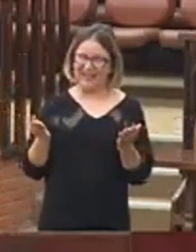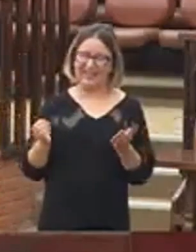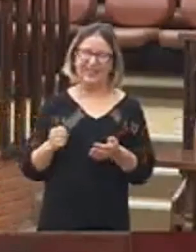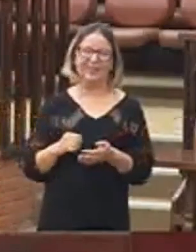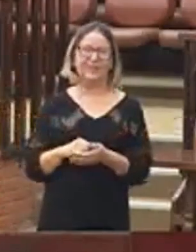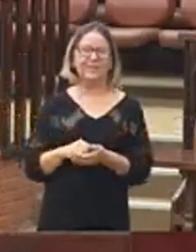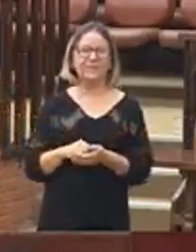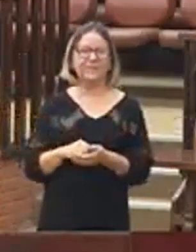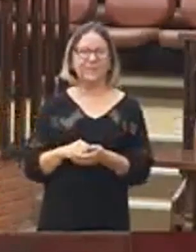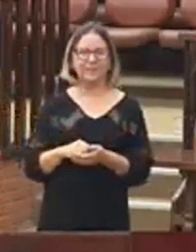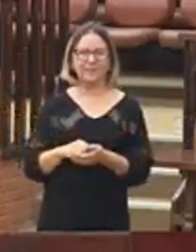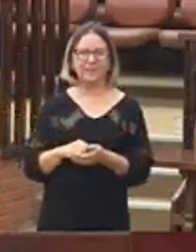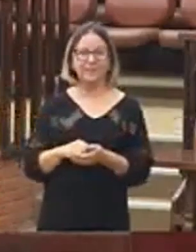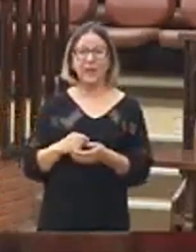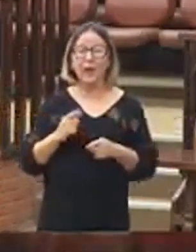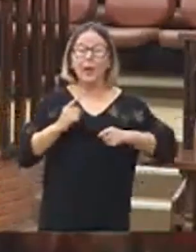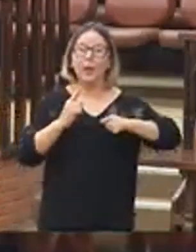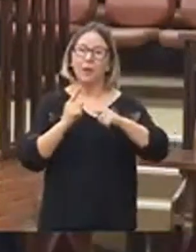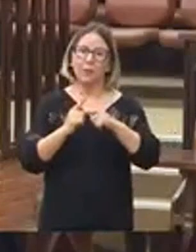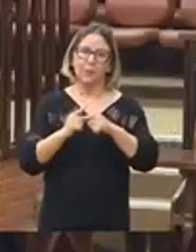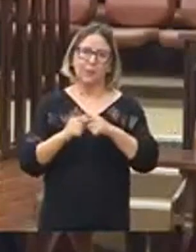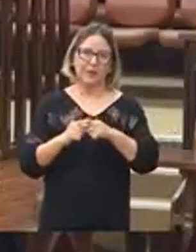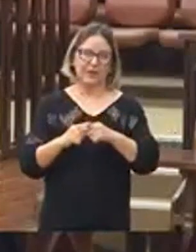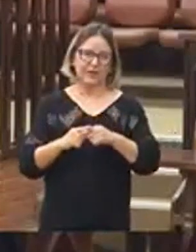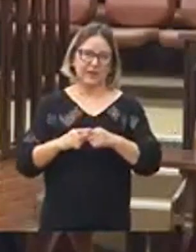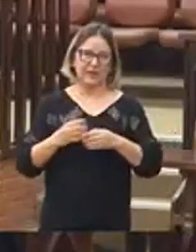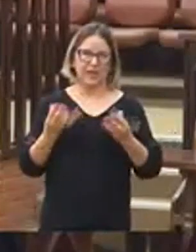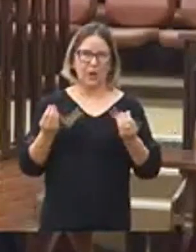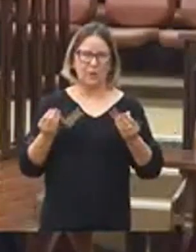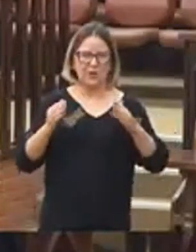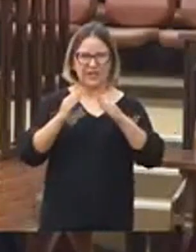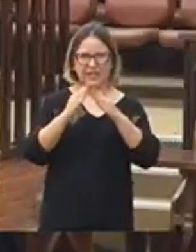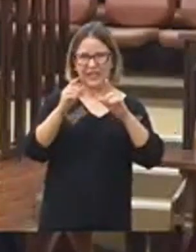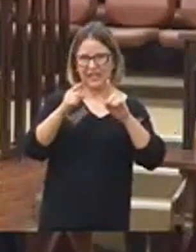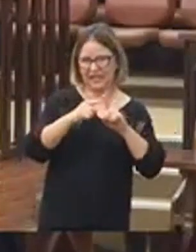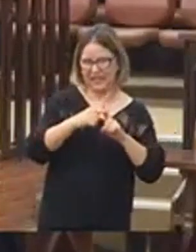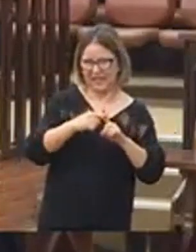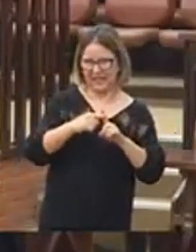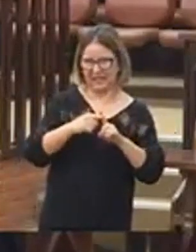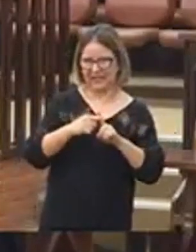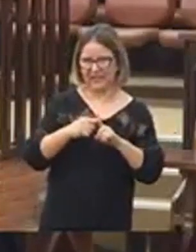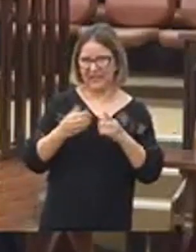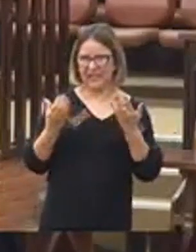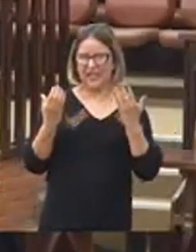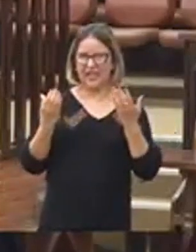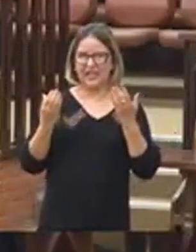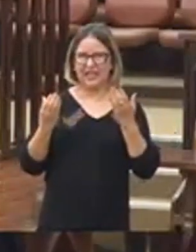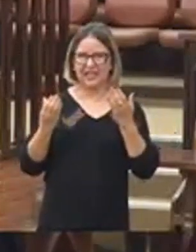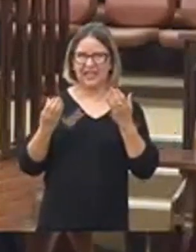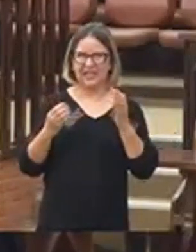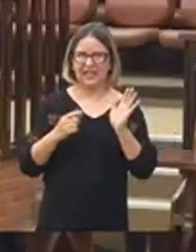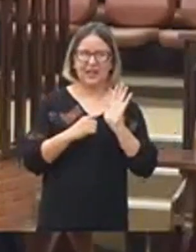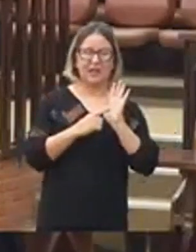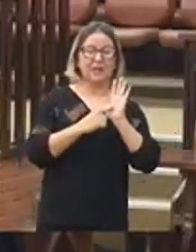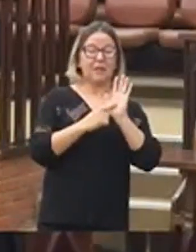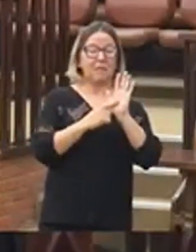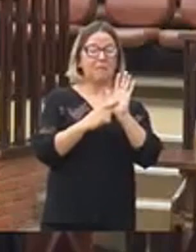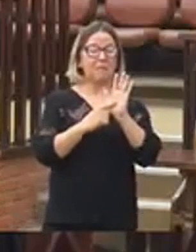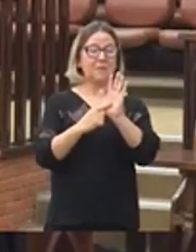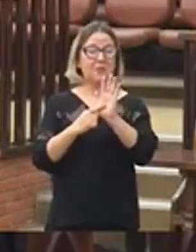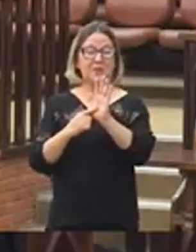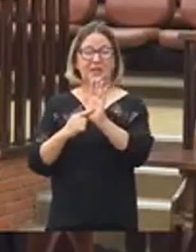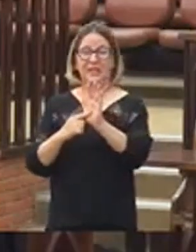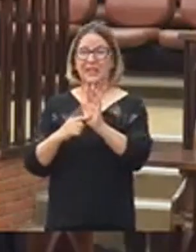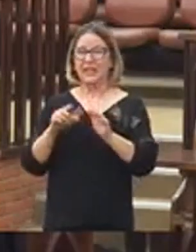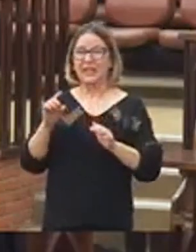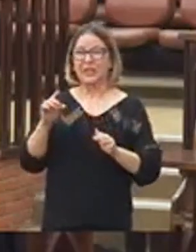para um espetáculo, para o auditório, para o público, e não para o